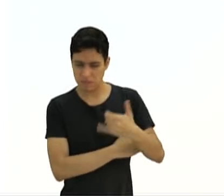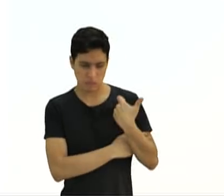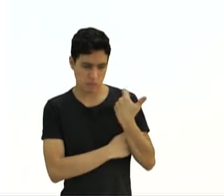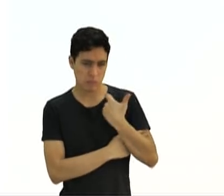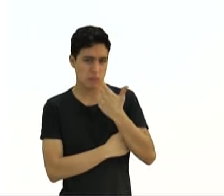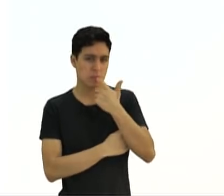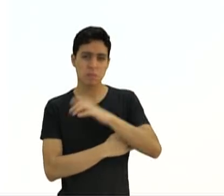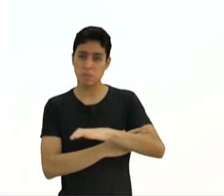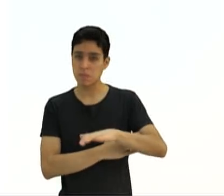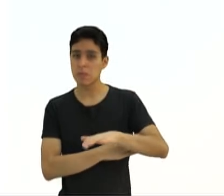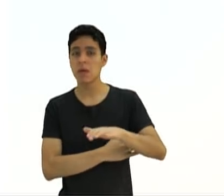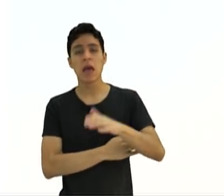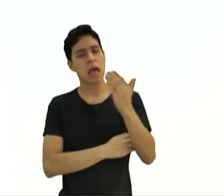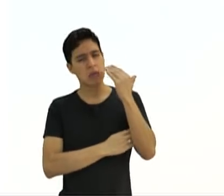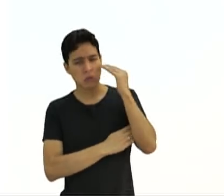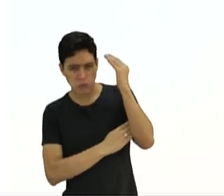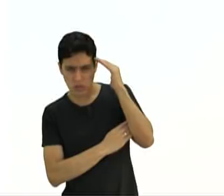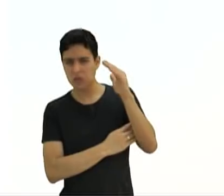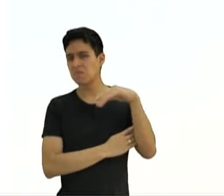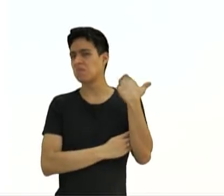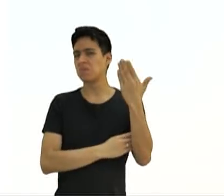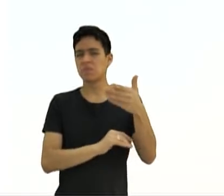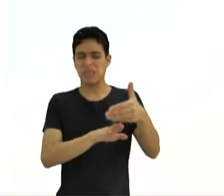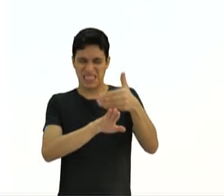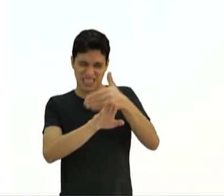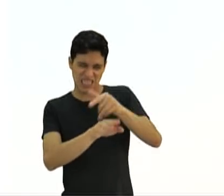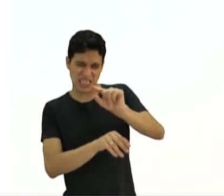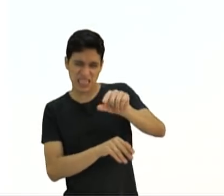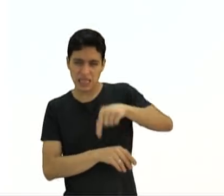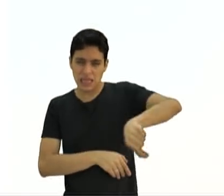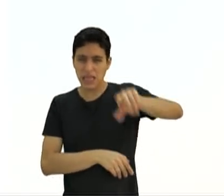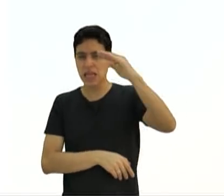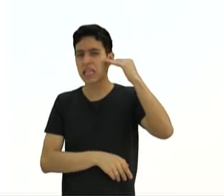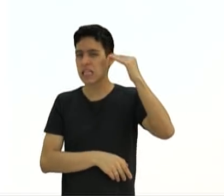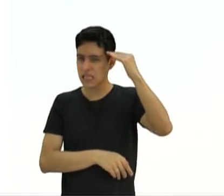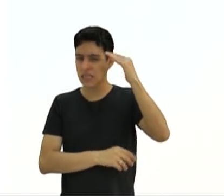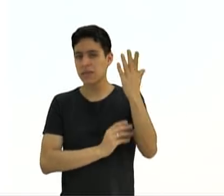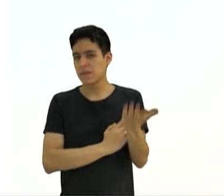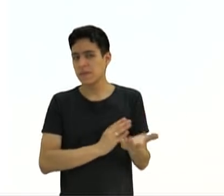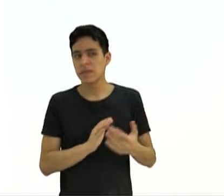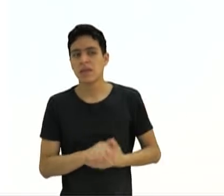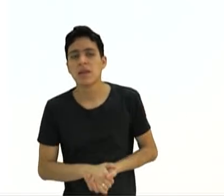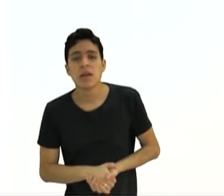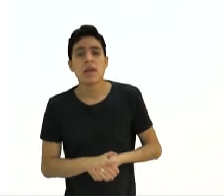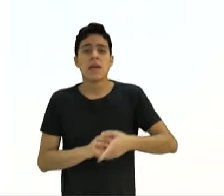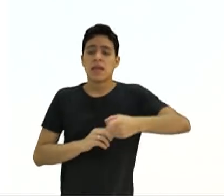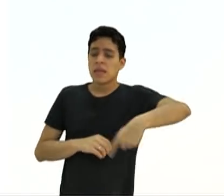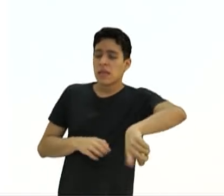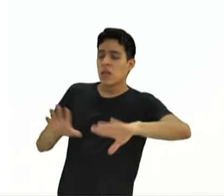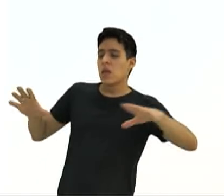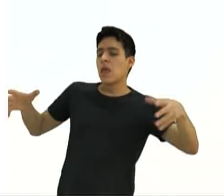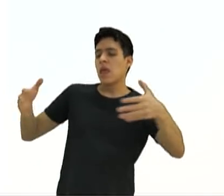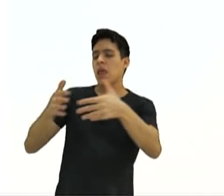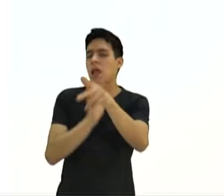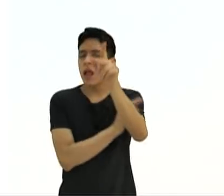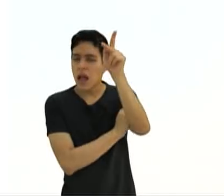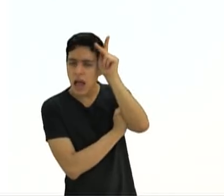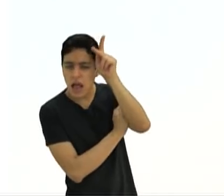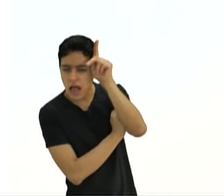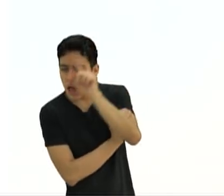menores que vocês, adolescentes, pré-adolescentes como vocês, né, que estão no 7º ano já, e eles cantam, então,